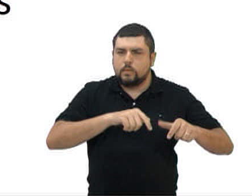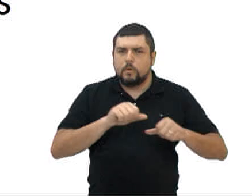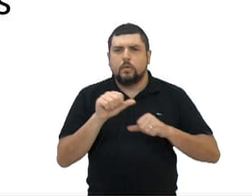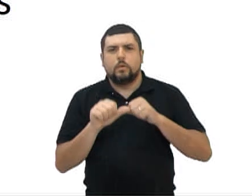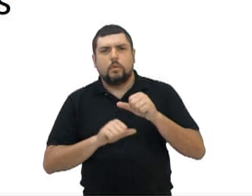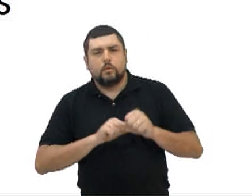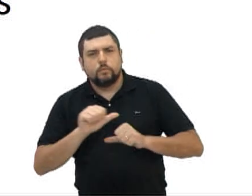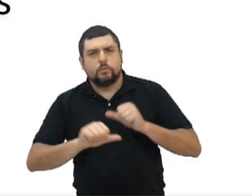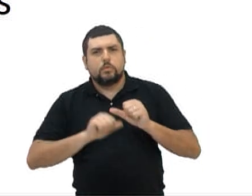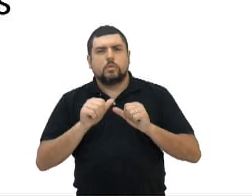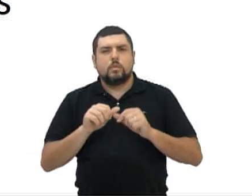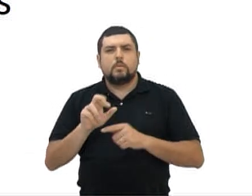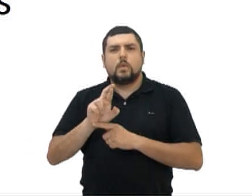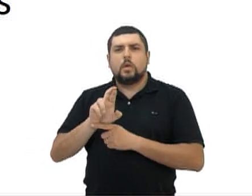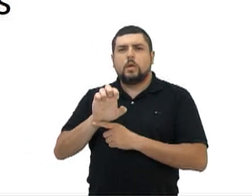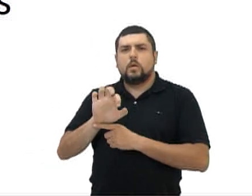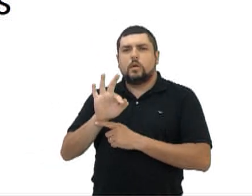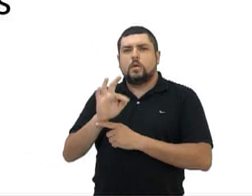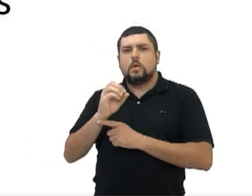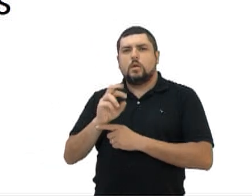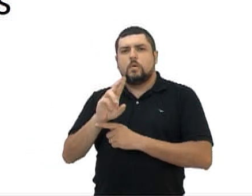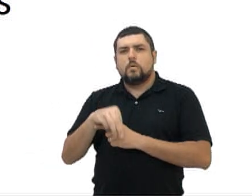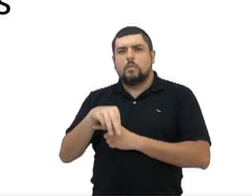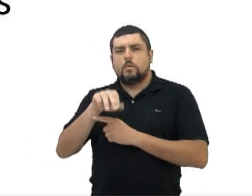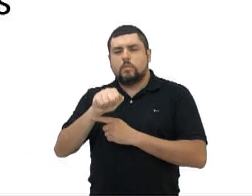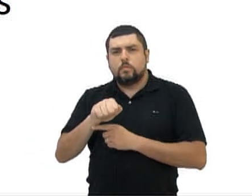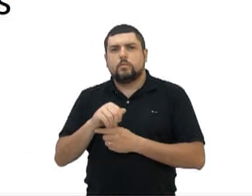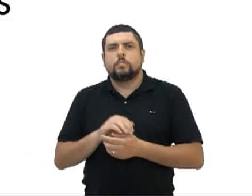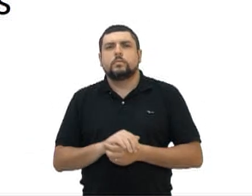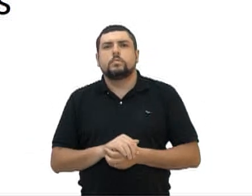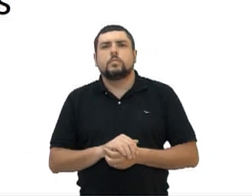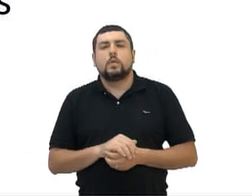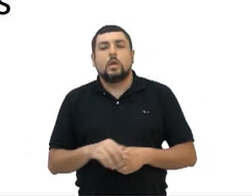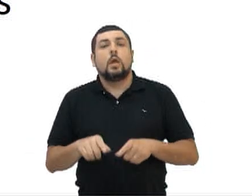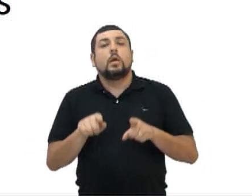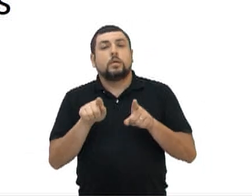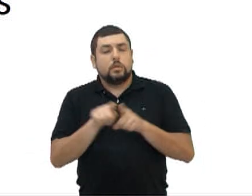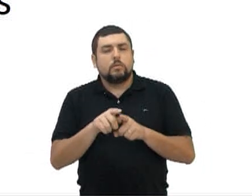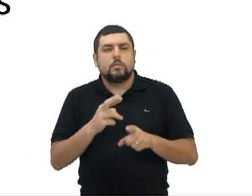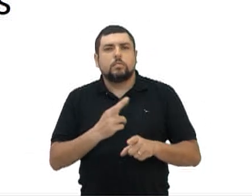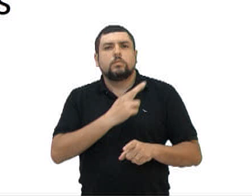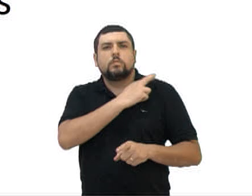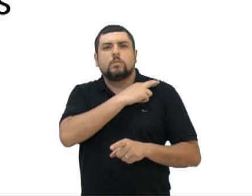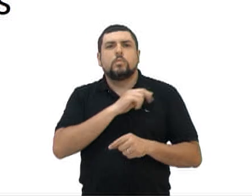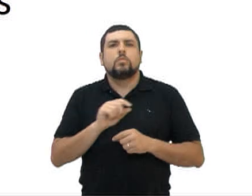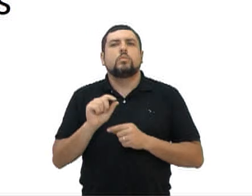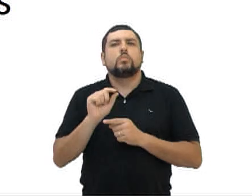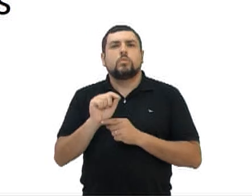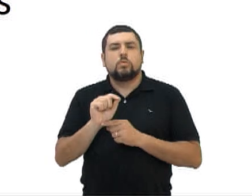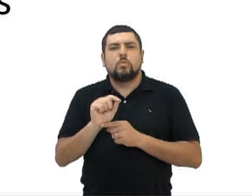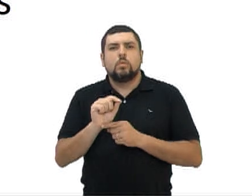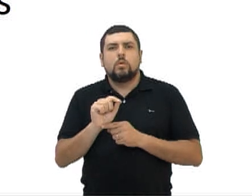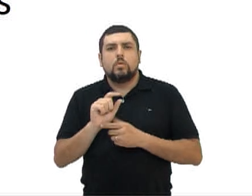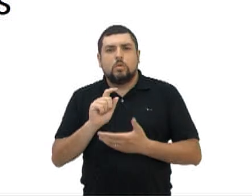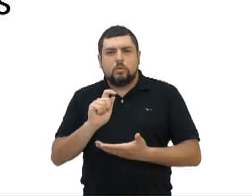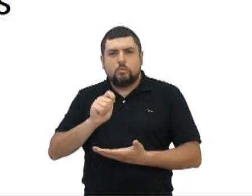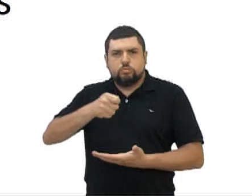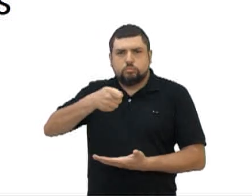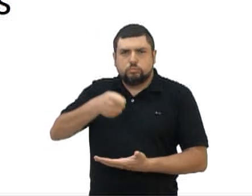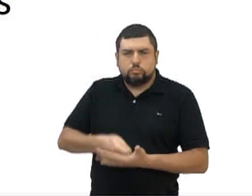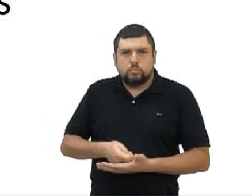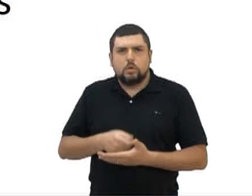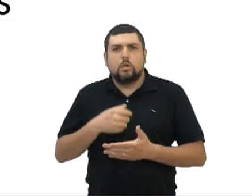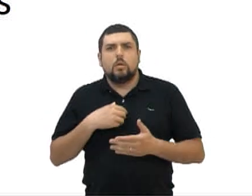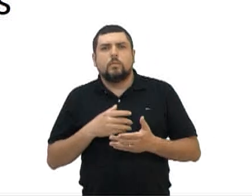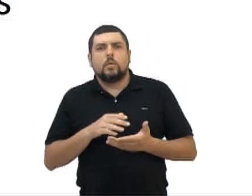que gerou vários debates e muita controvérsia, né? E ele também foi responsável por chancelar o congelamento